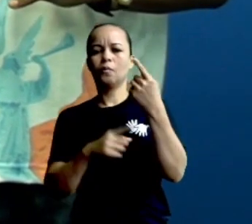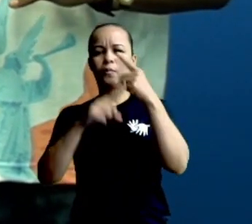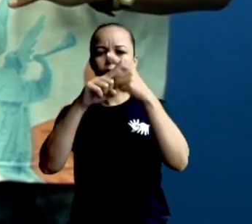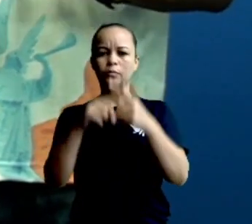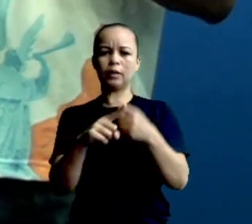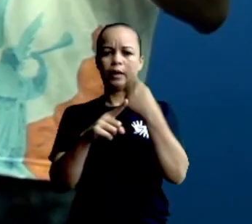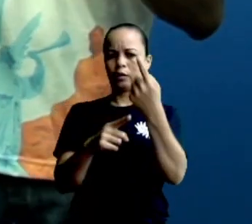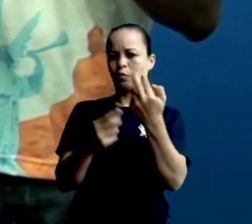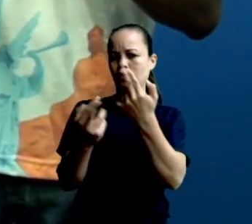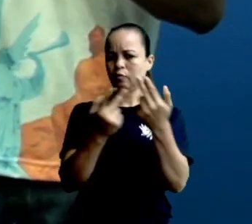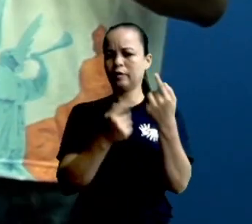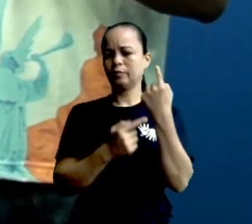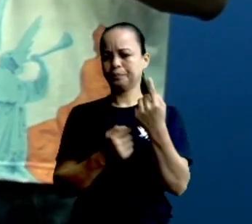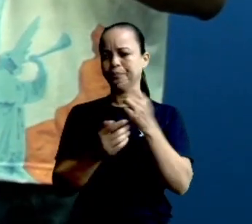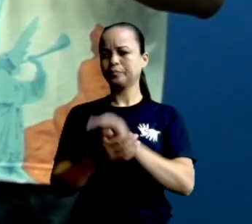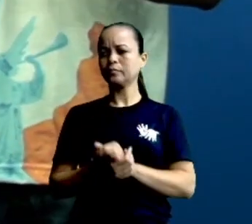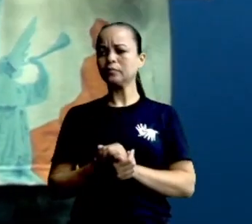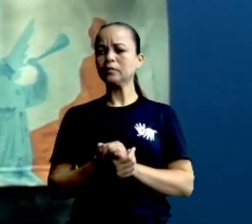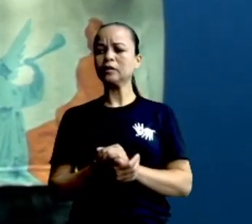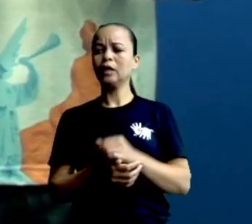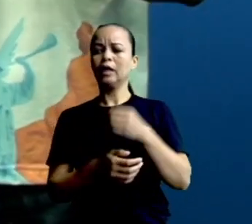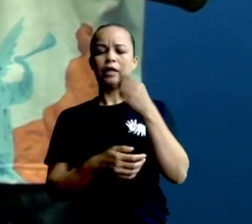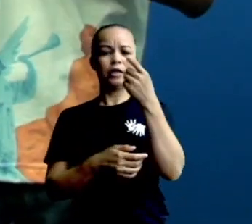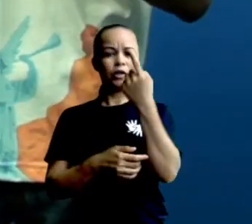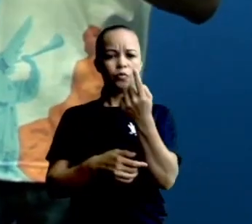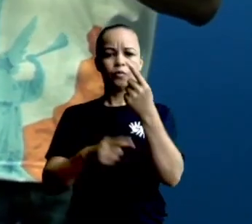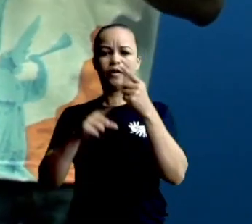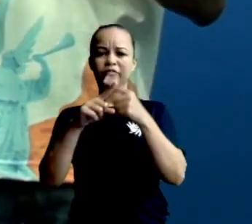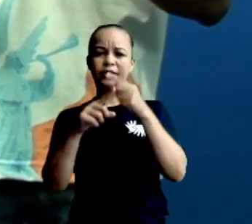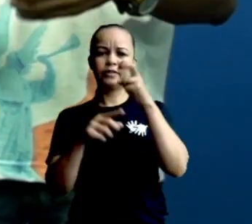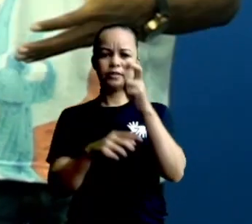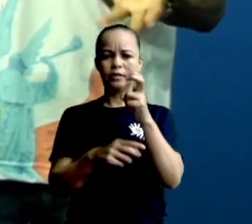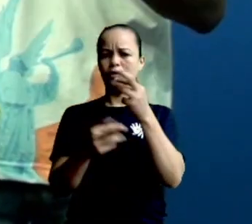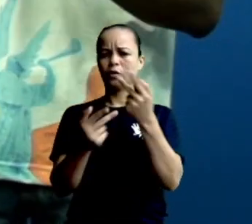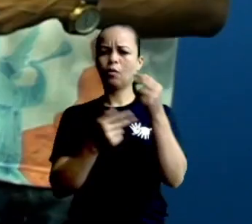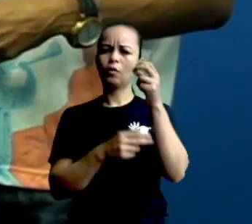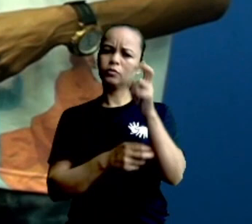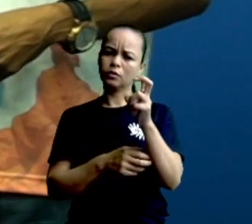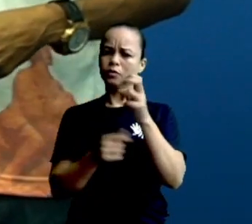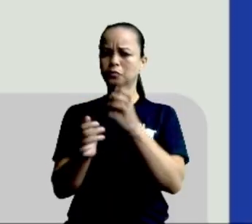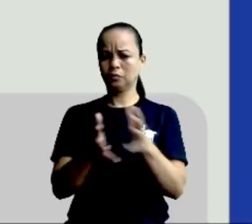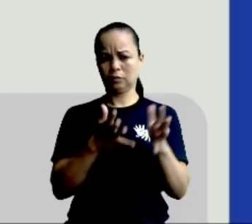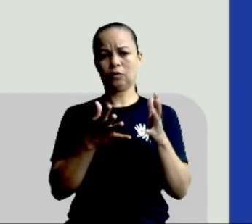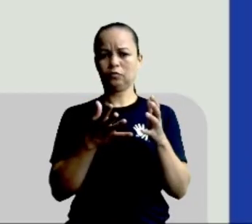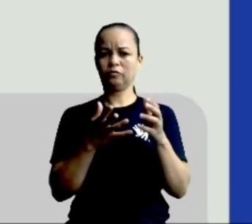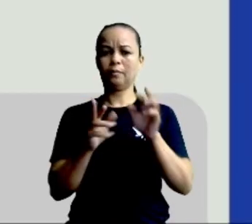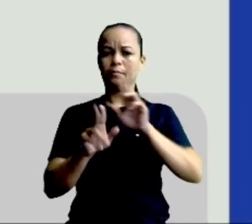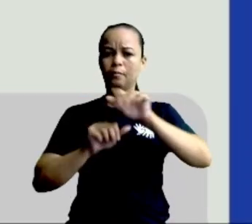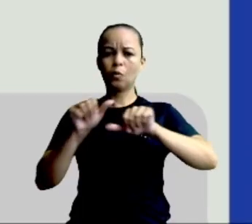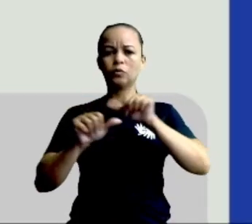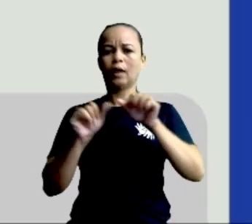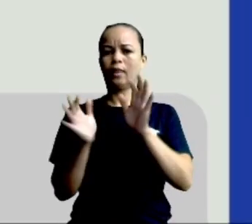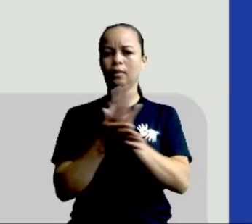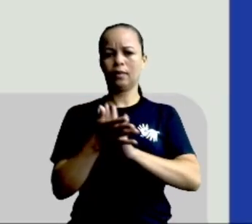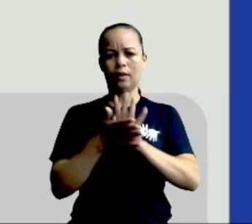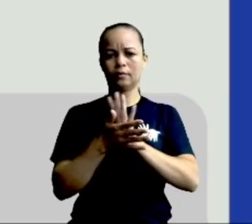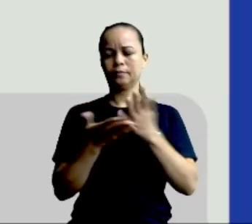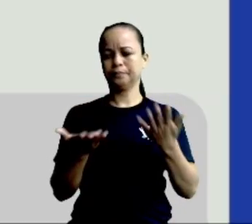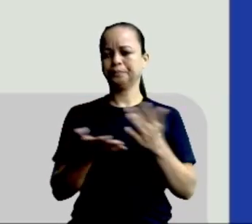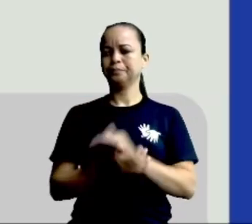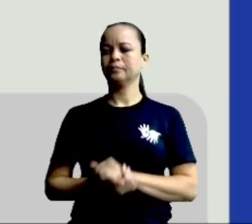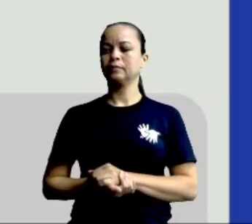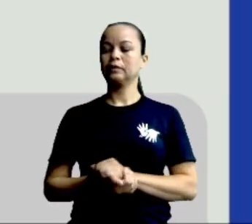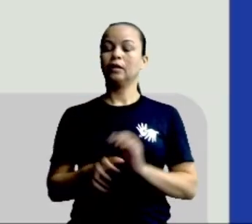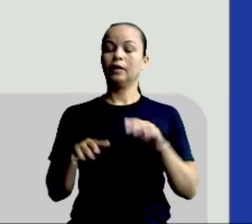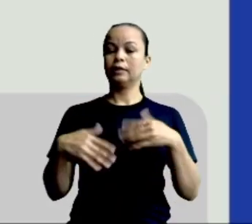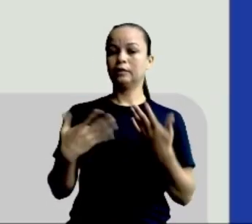5. E 1 vezes 5, pessoal? 5. Não vai alterar. Beleza? Volta aqui. Slide. Então,